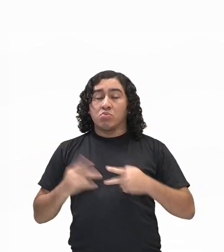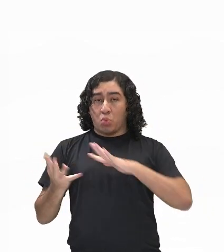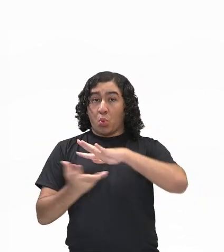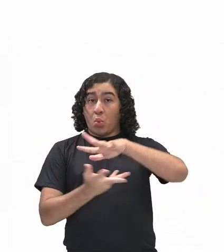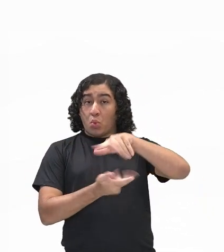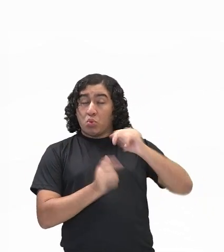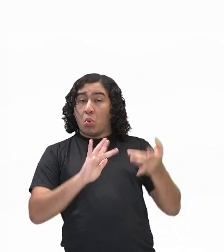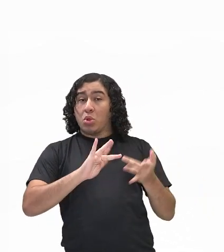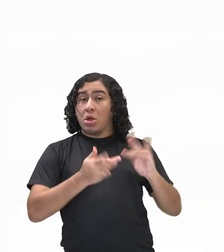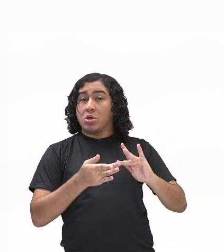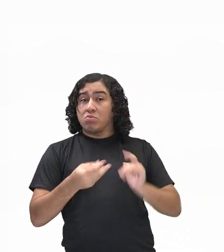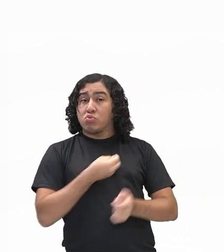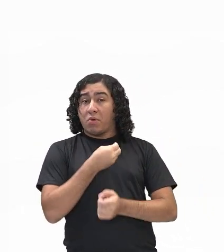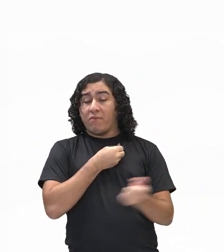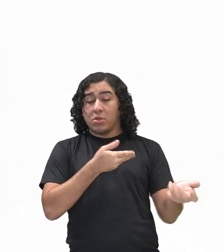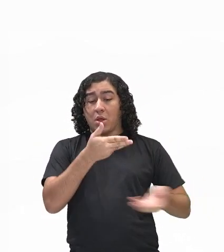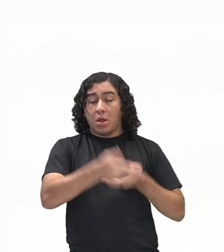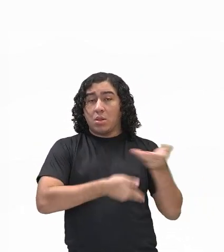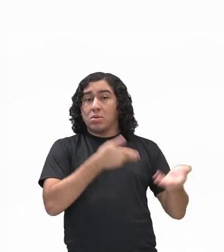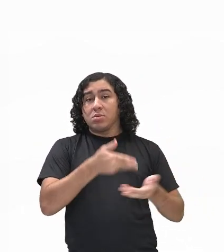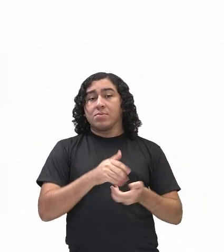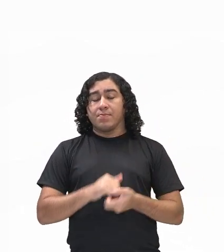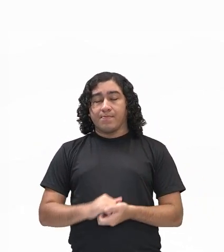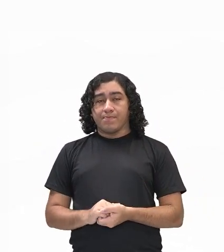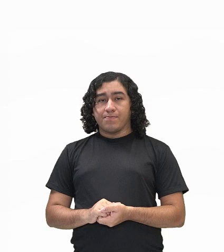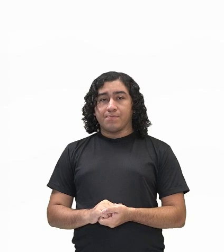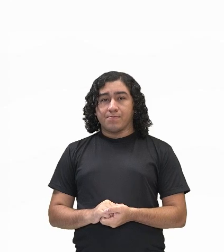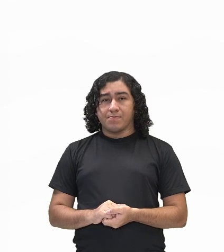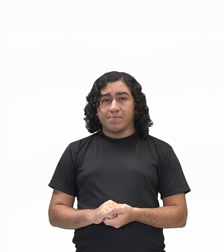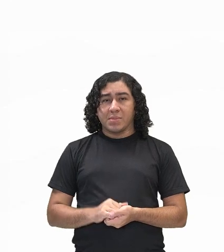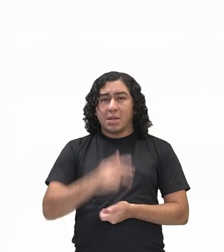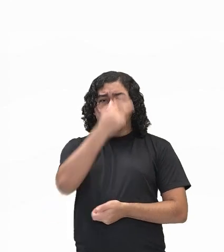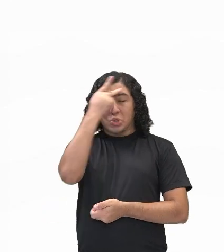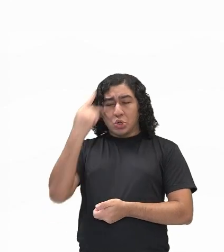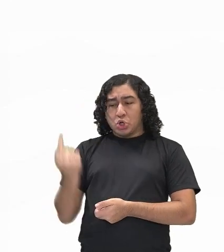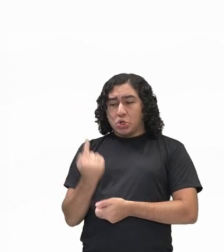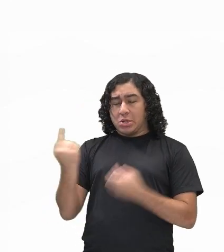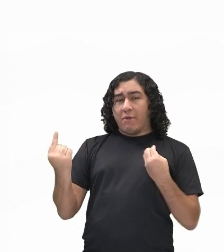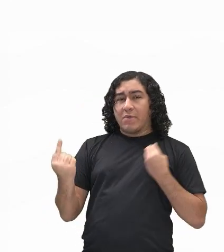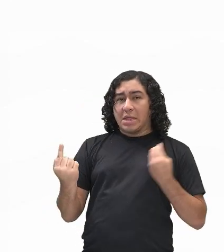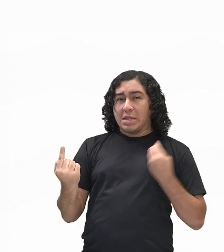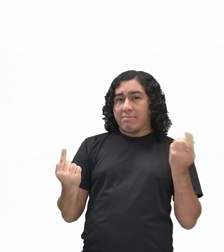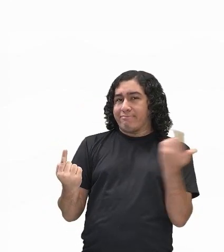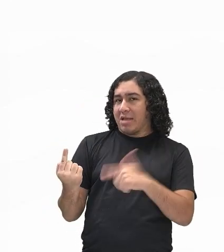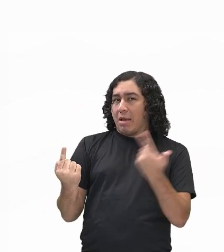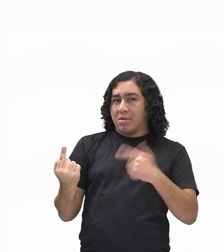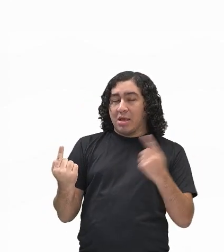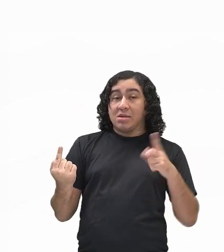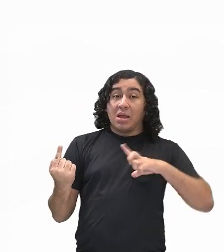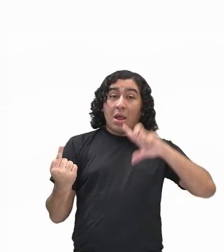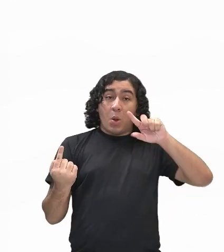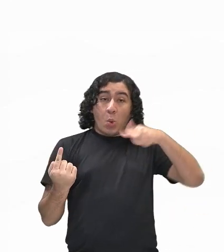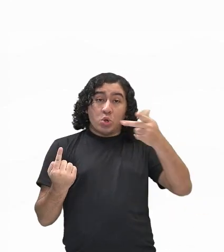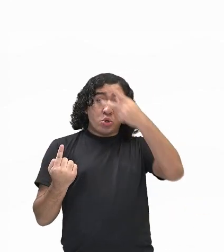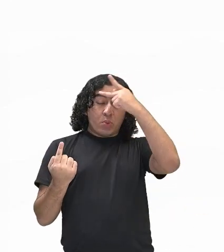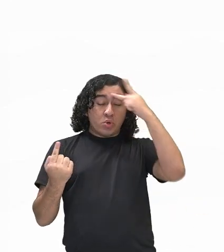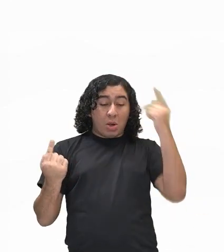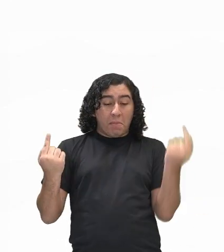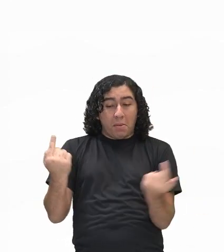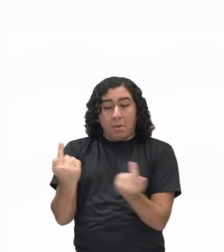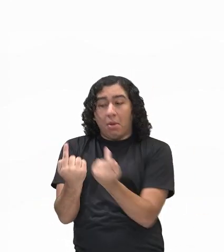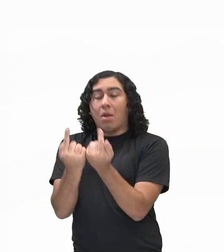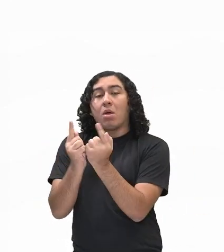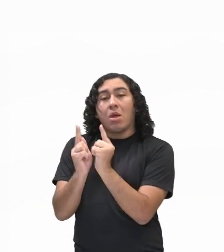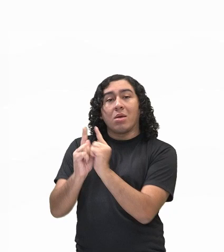onde ele vive, onde ele se relaciona. Ninguém está só no mundo. Nós nos relacionamos com o outro. O outro sempre